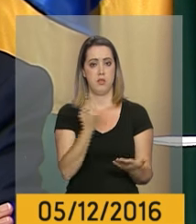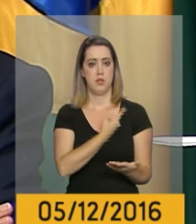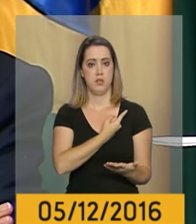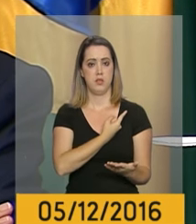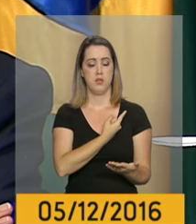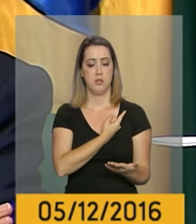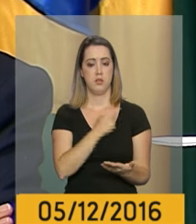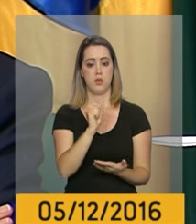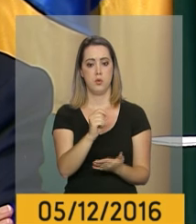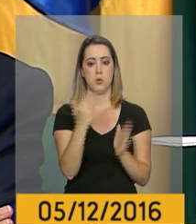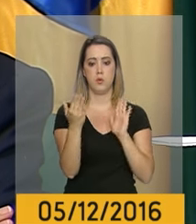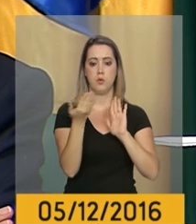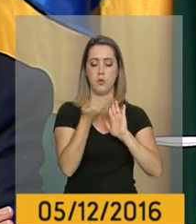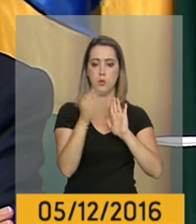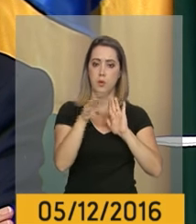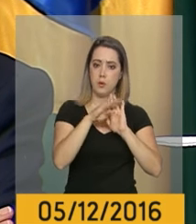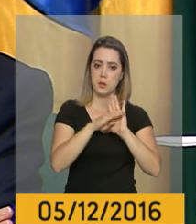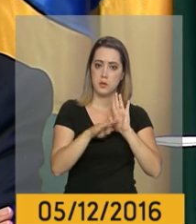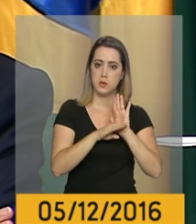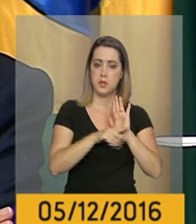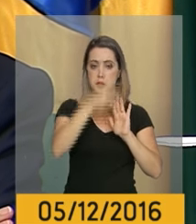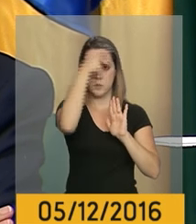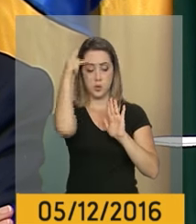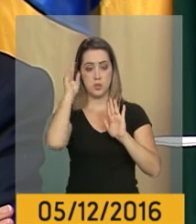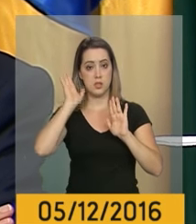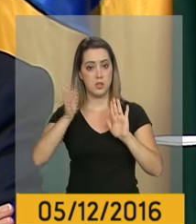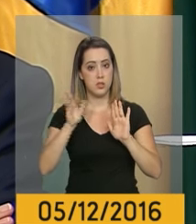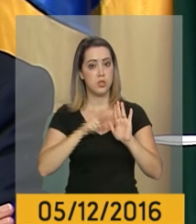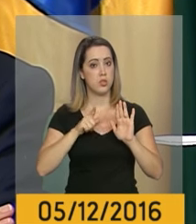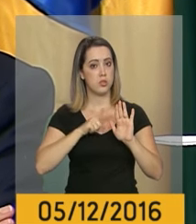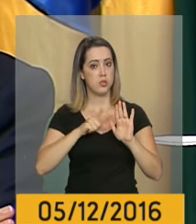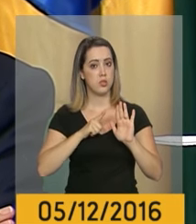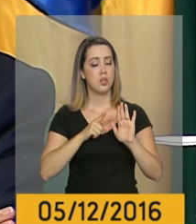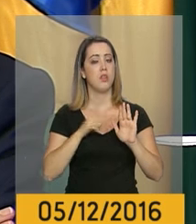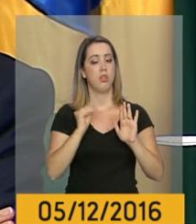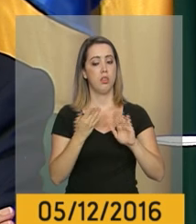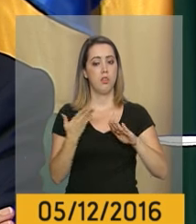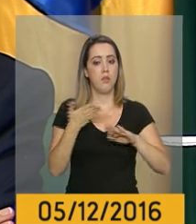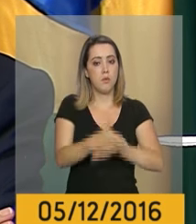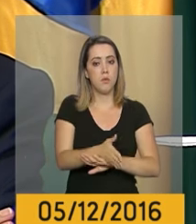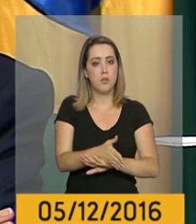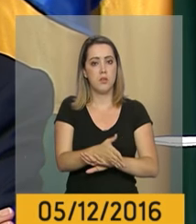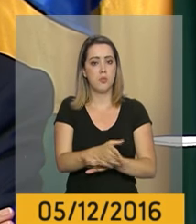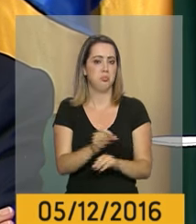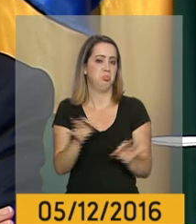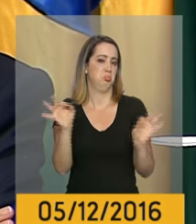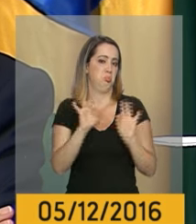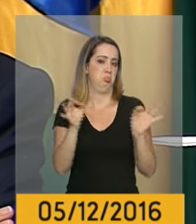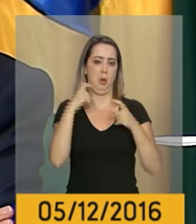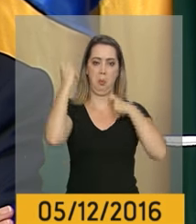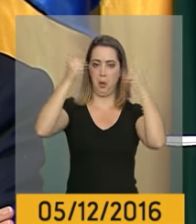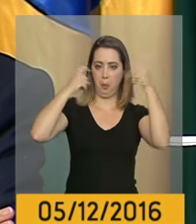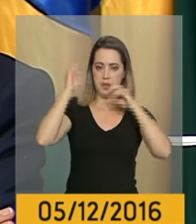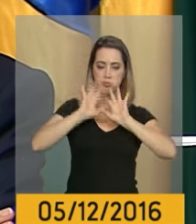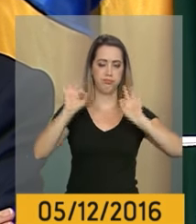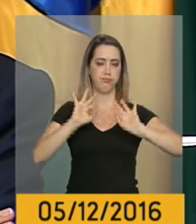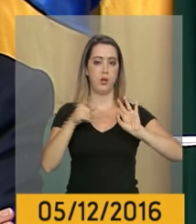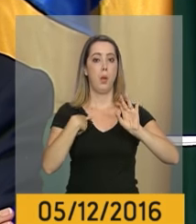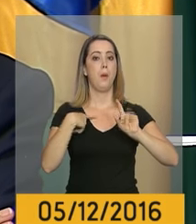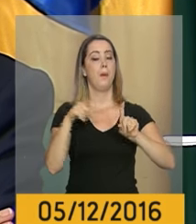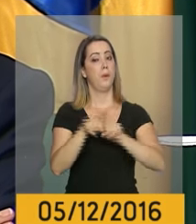que constará do projeto, aqueles que já completaram as condições para o acesso não precisam se preocupar, porque os seus